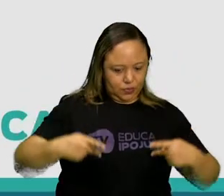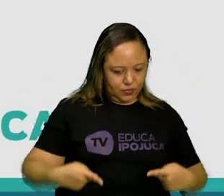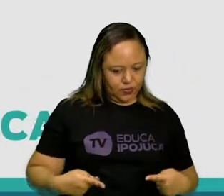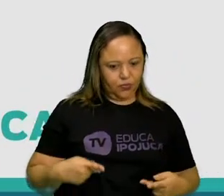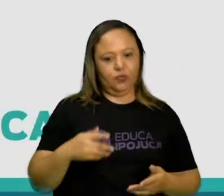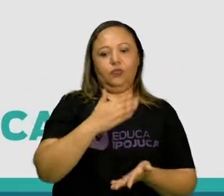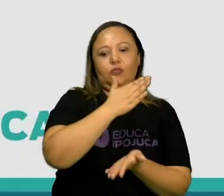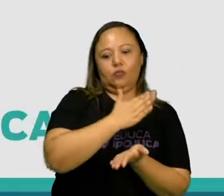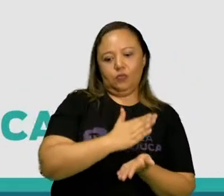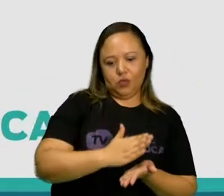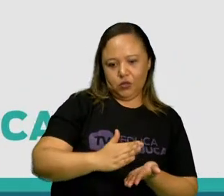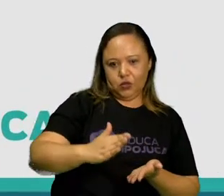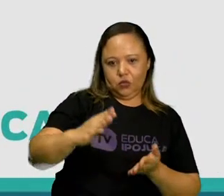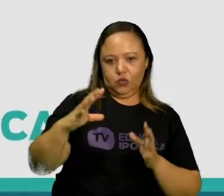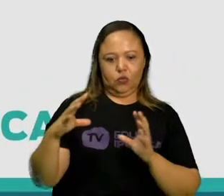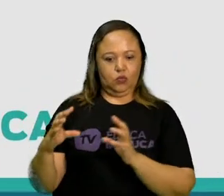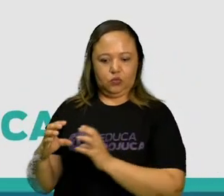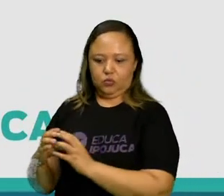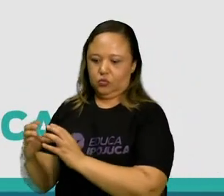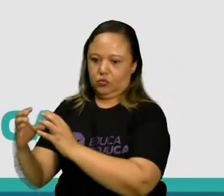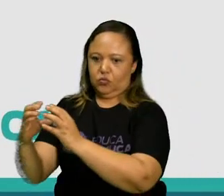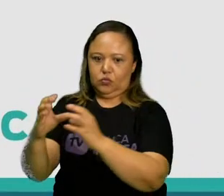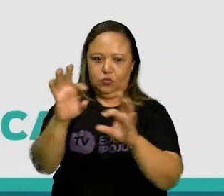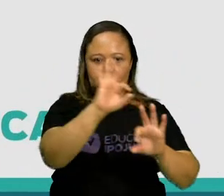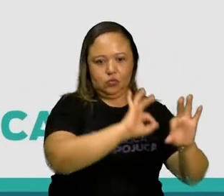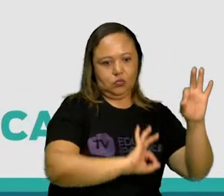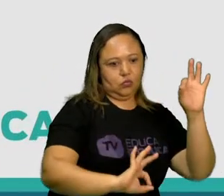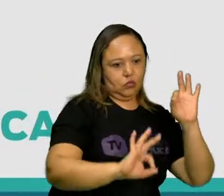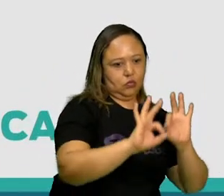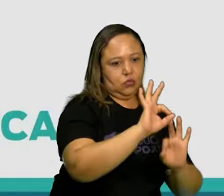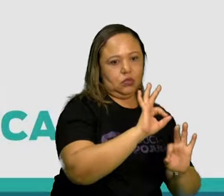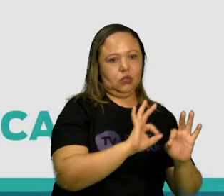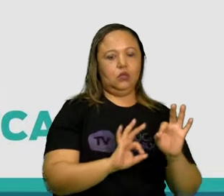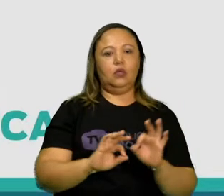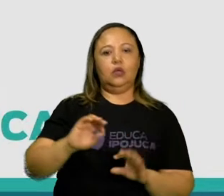organizar em tribos primitivas pela África,